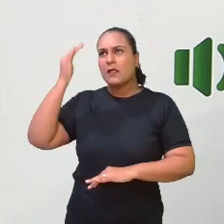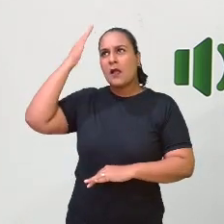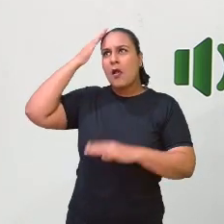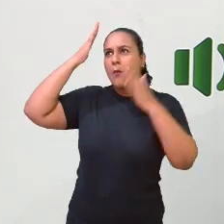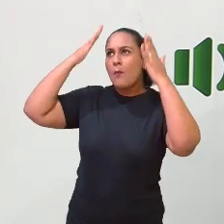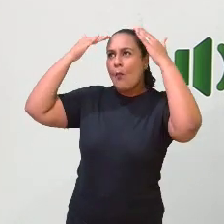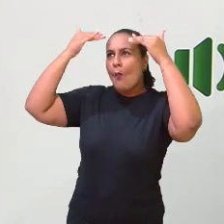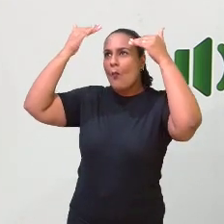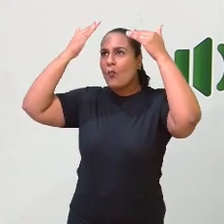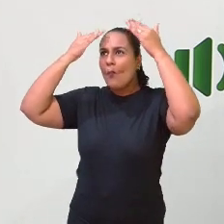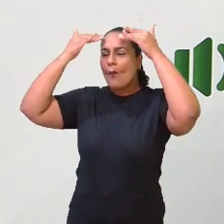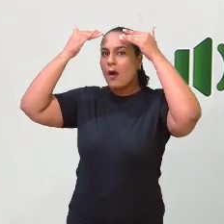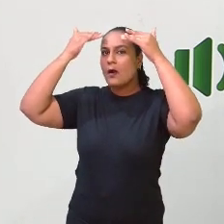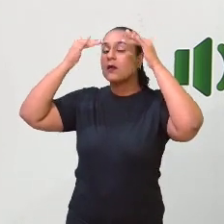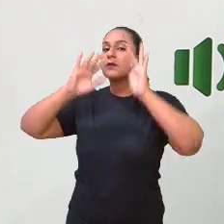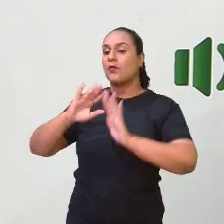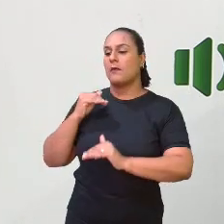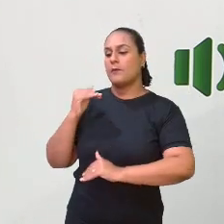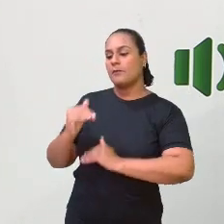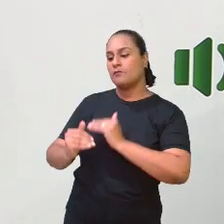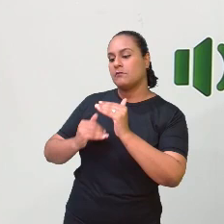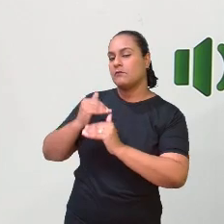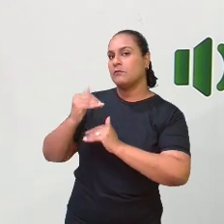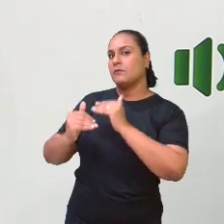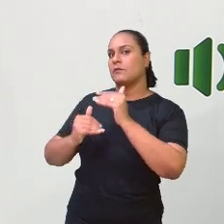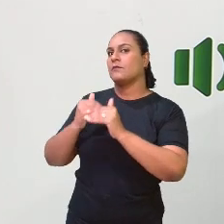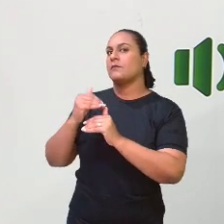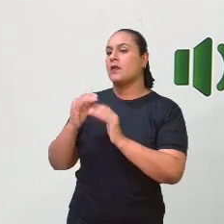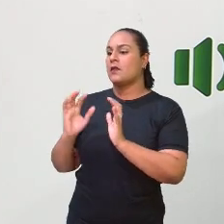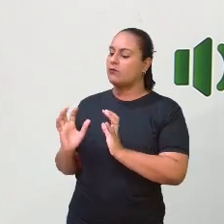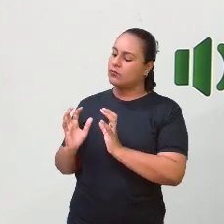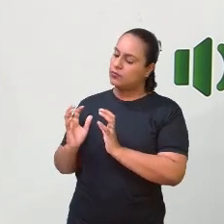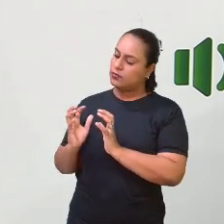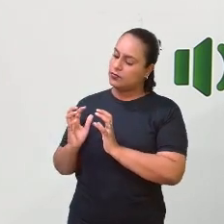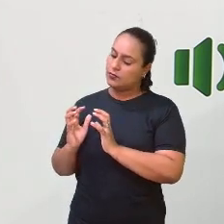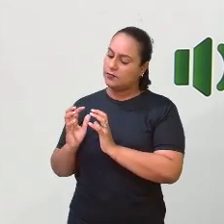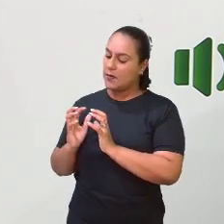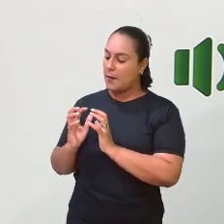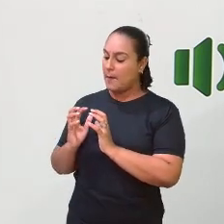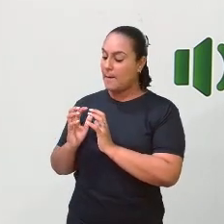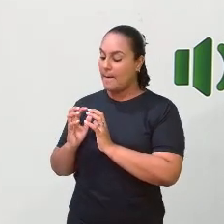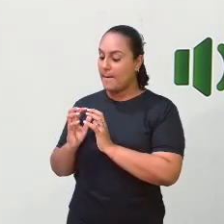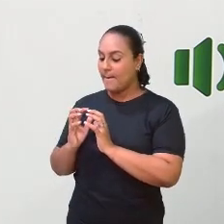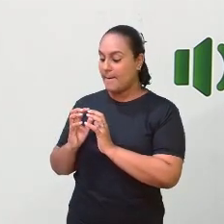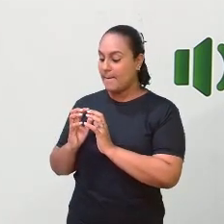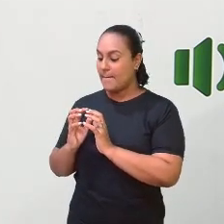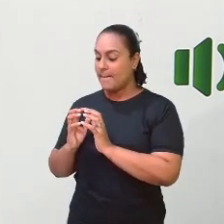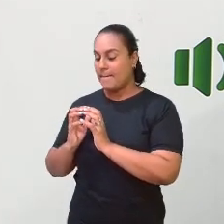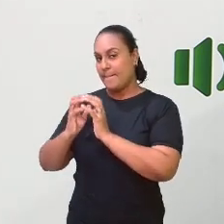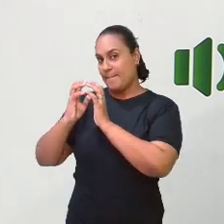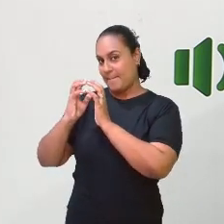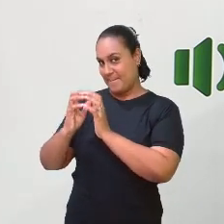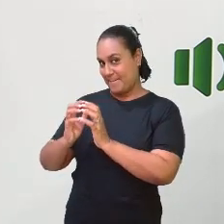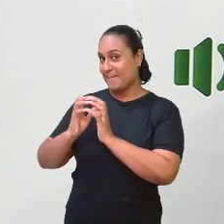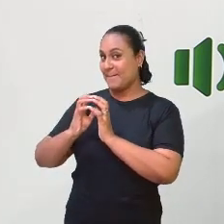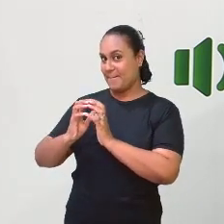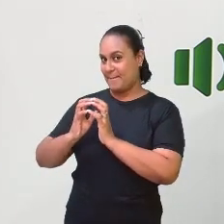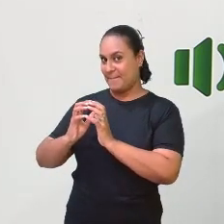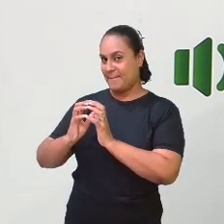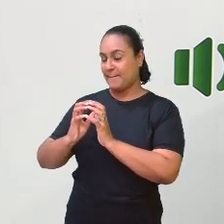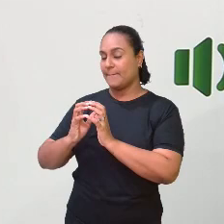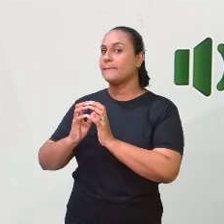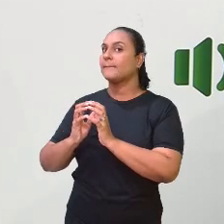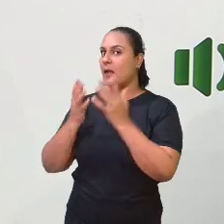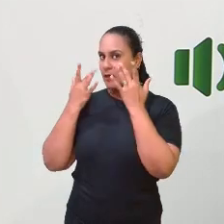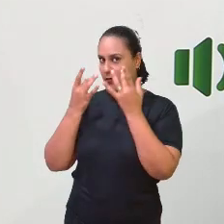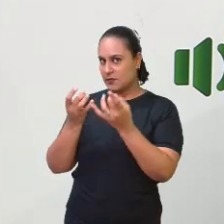vai crescendo, é que esse crânio ele vai se formando e ficando durinho, como a gente conhece hoje, tá? Então,